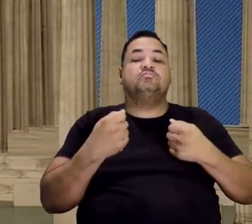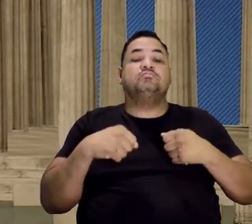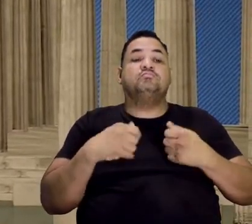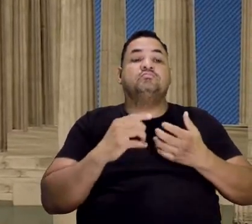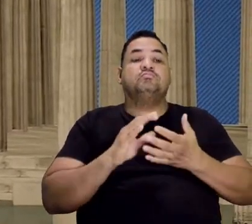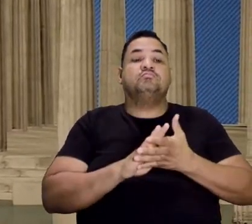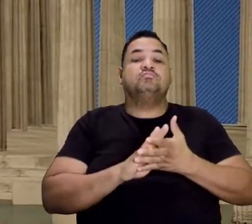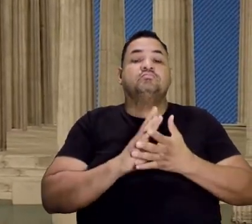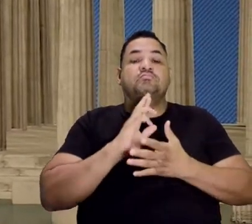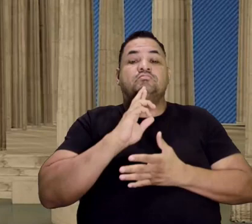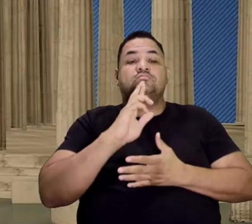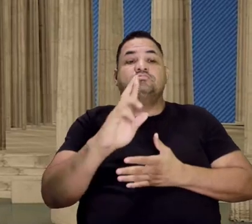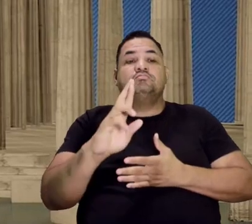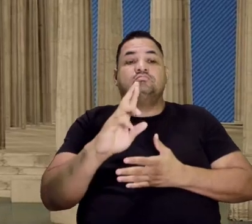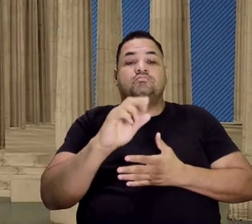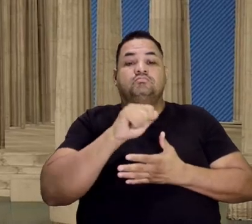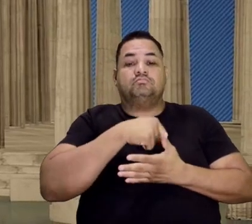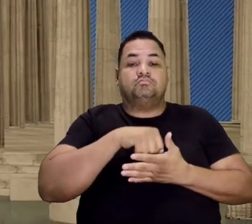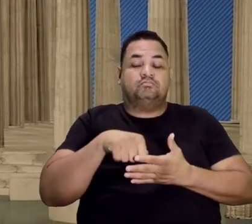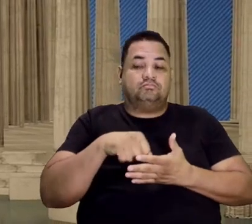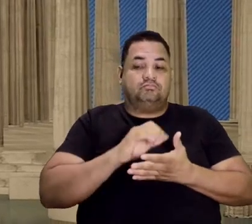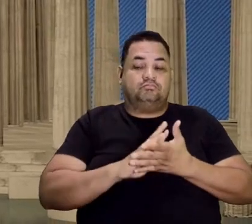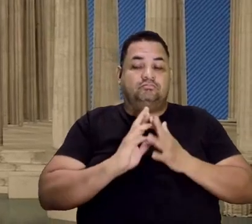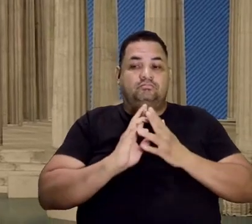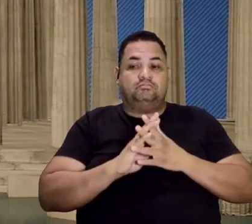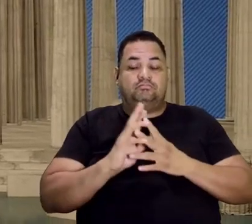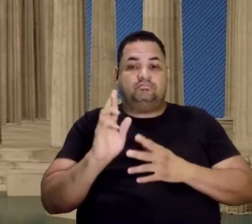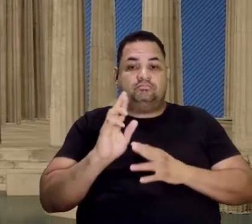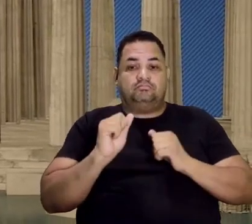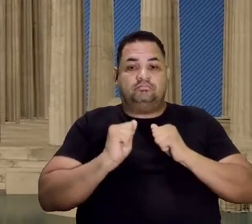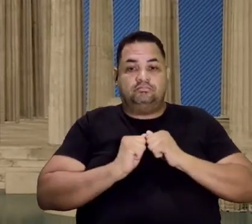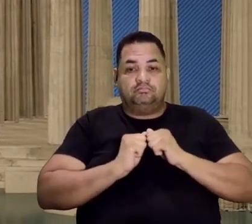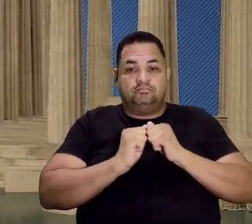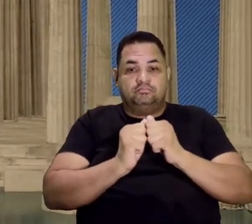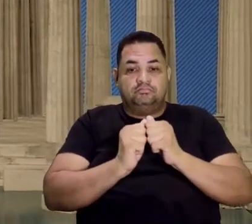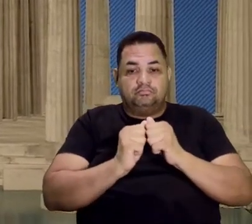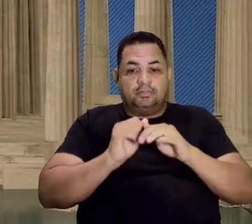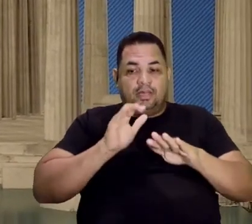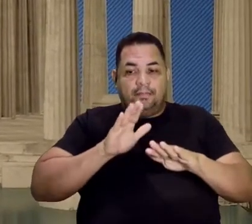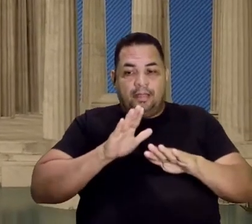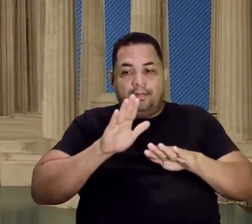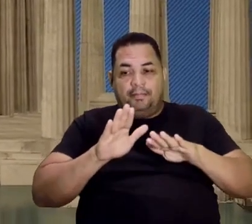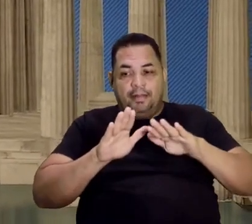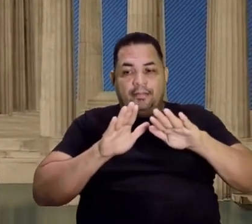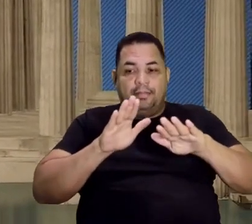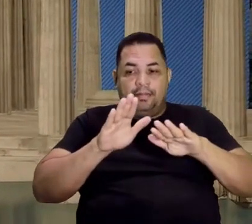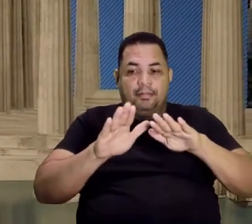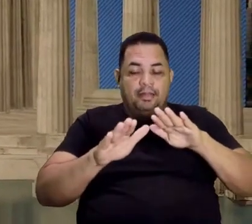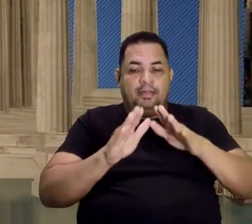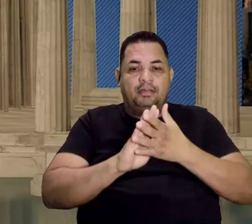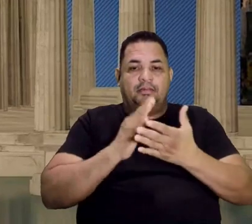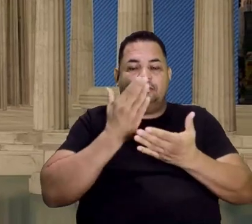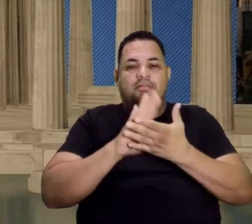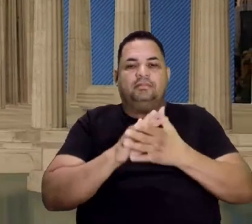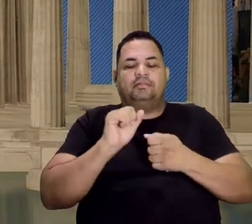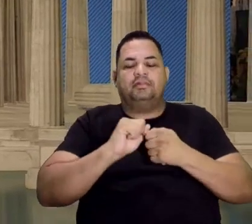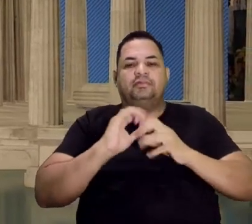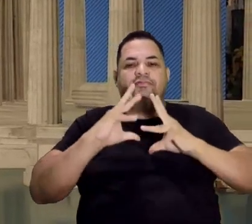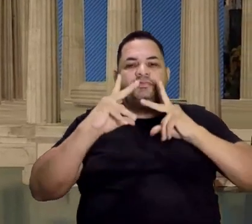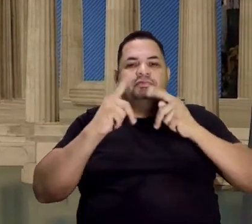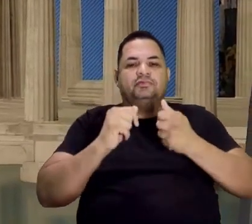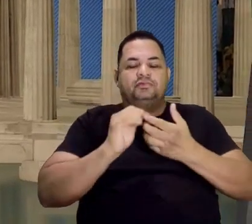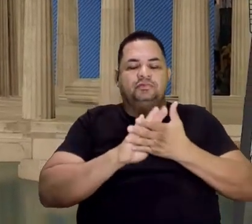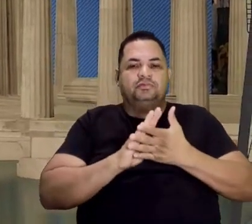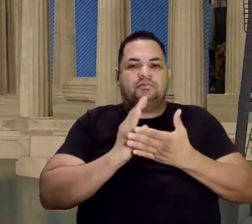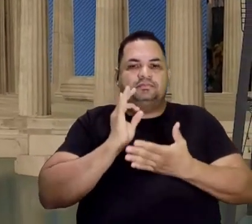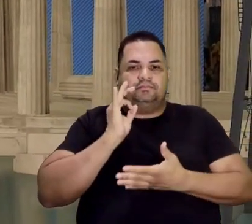poder responder. E quem acompanhou o passo a passo das aulas vai gabaritar essa